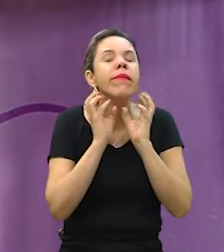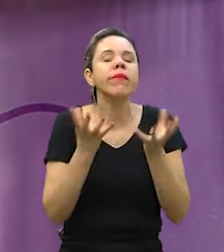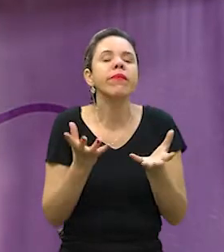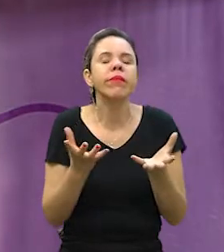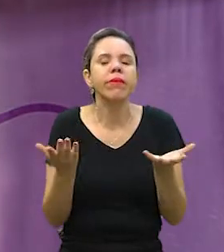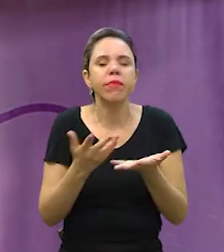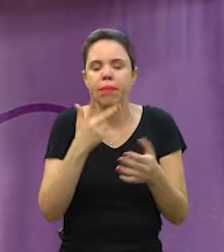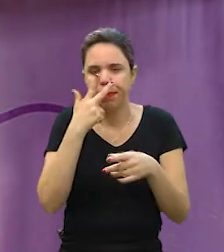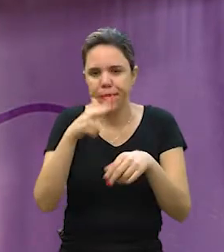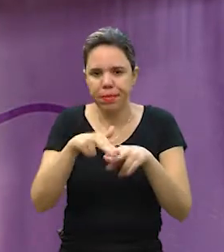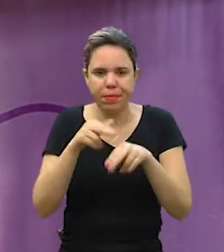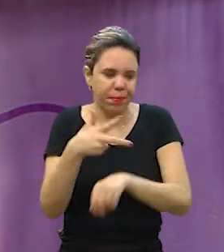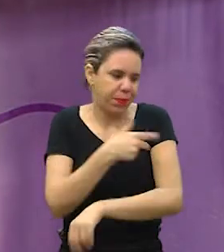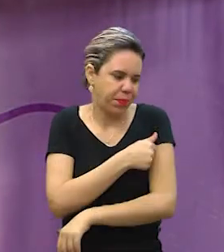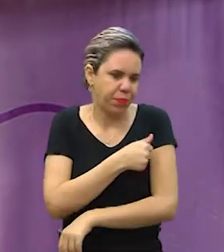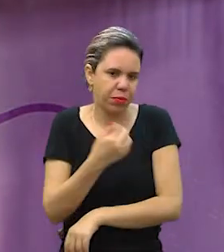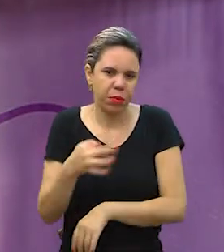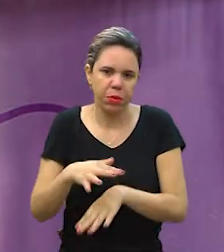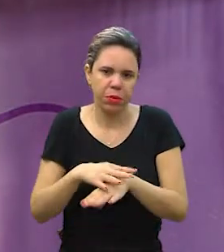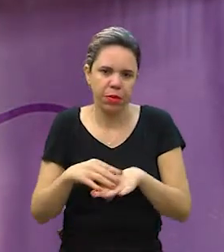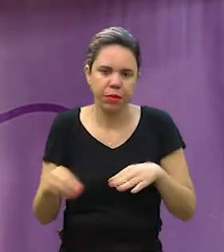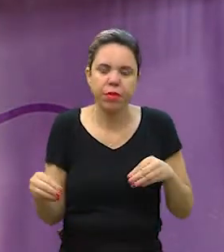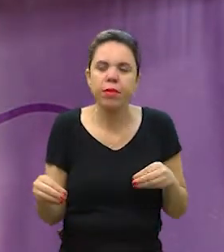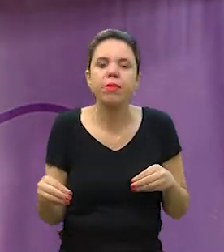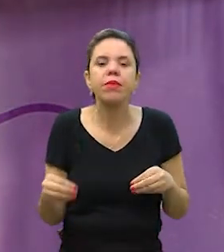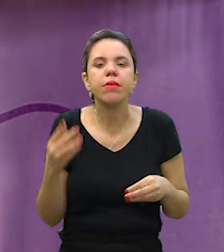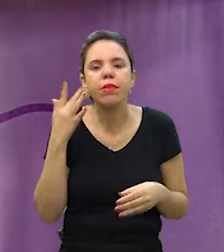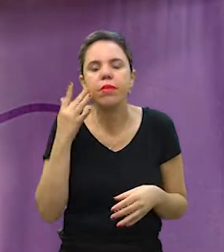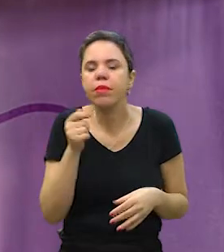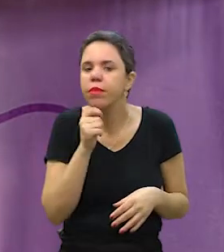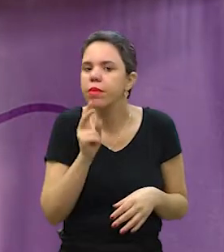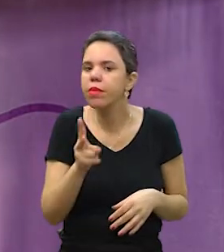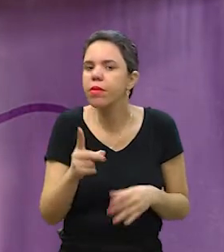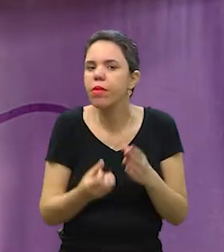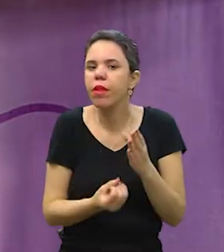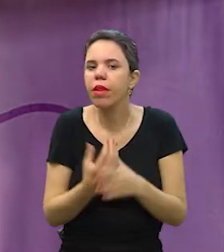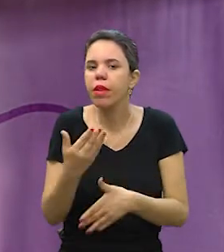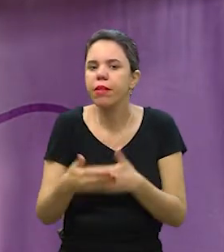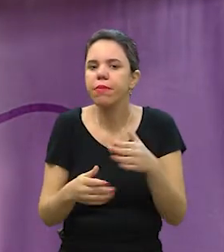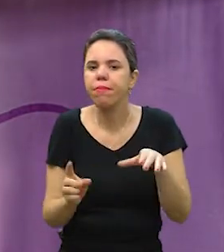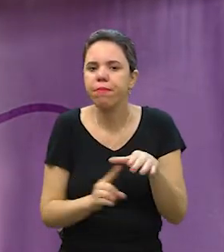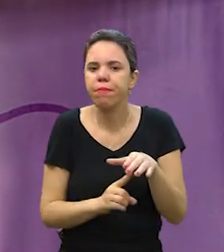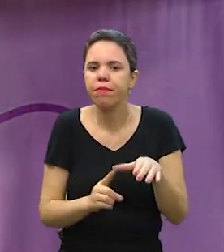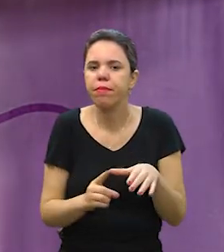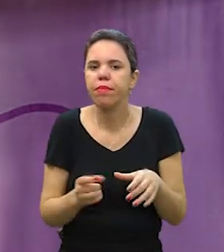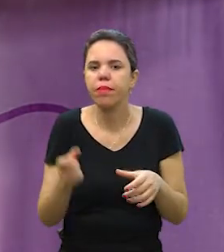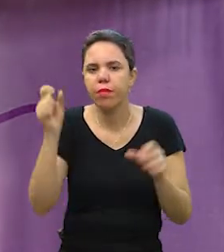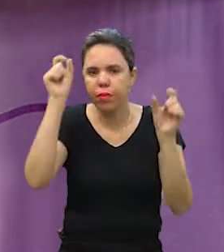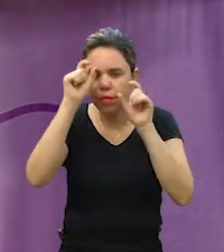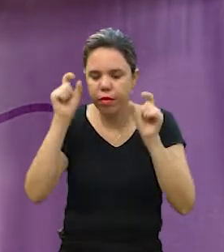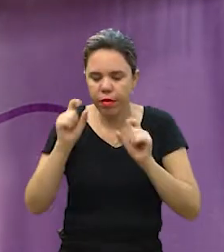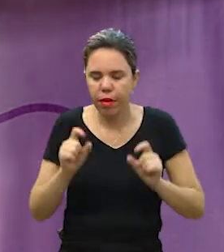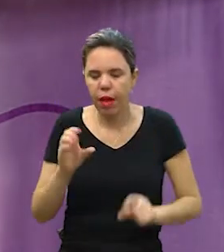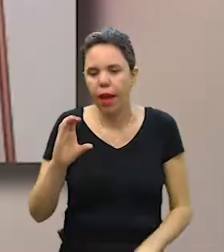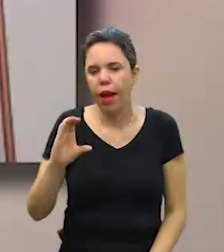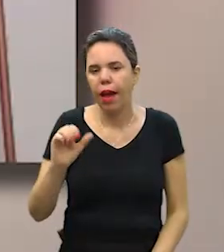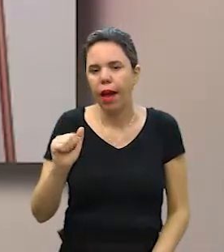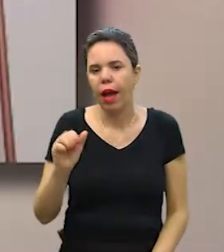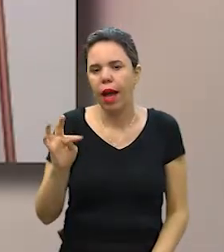por causa das vacinas, essas doenças foram eliminadas ou ainda aparecem no consultório? Catapora, por